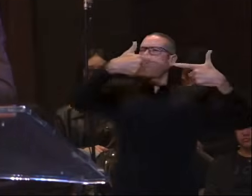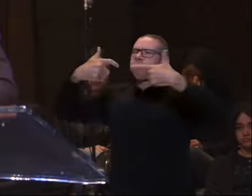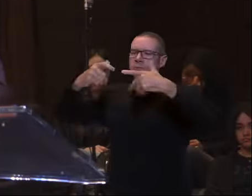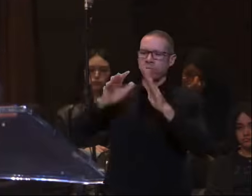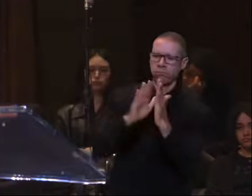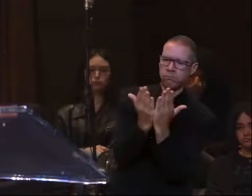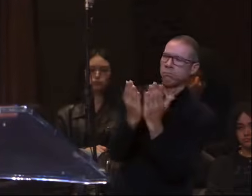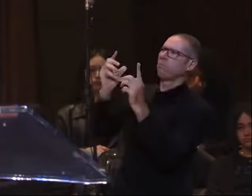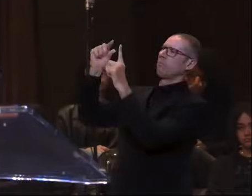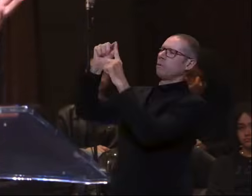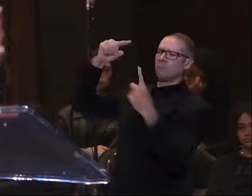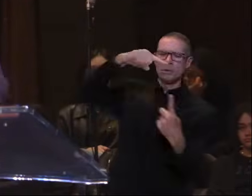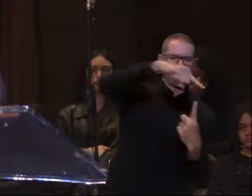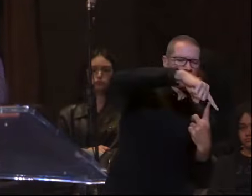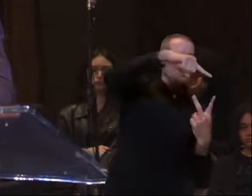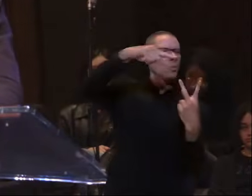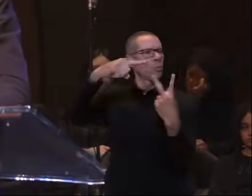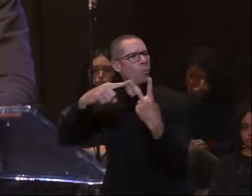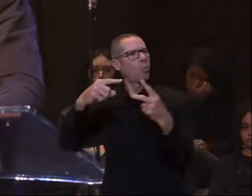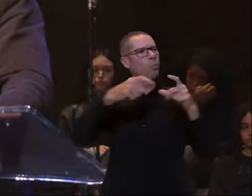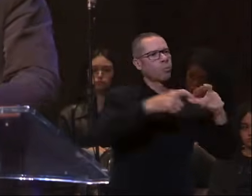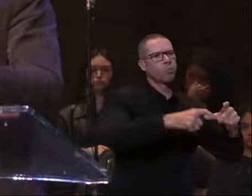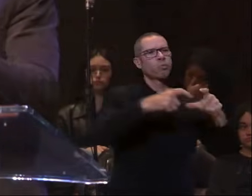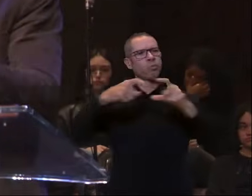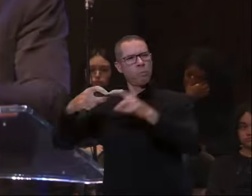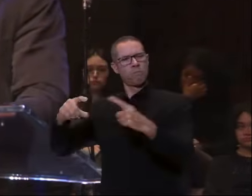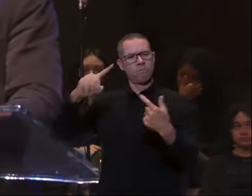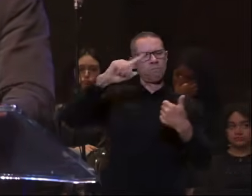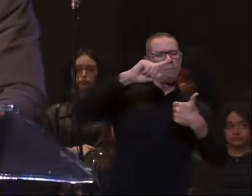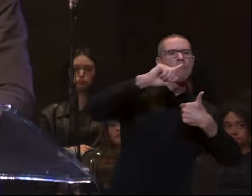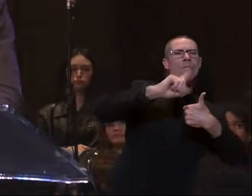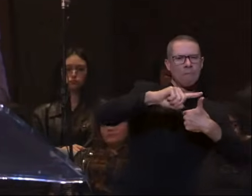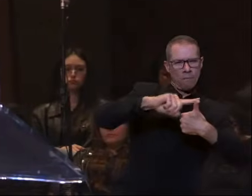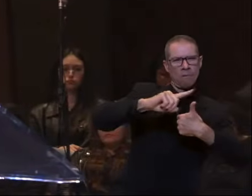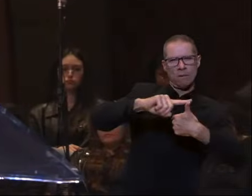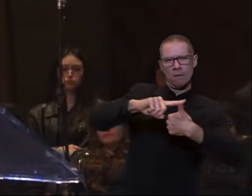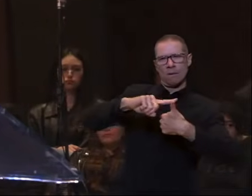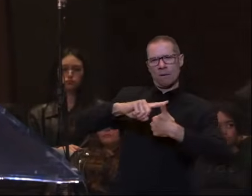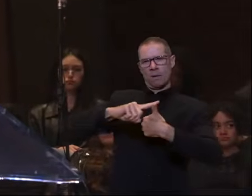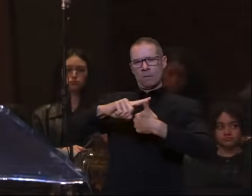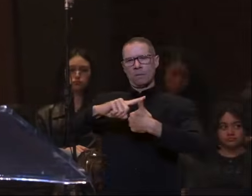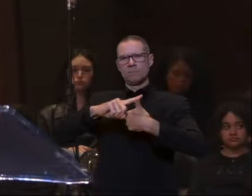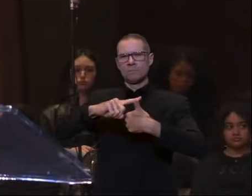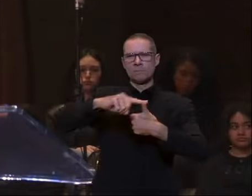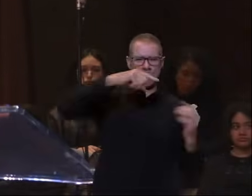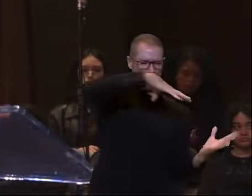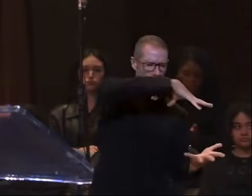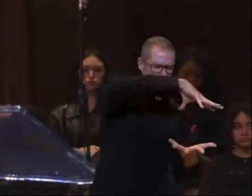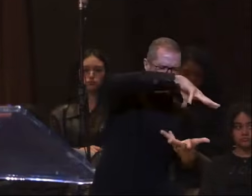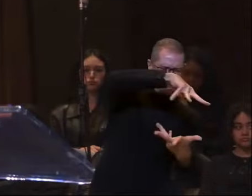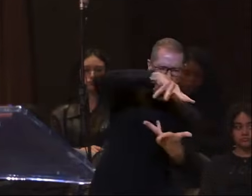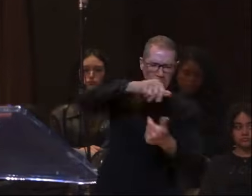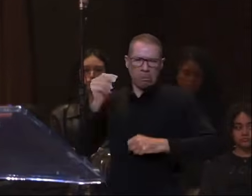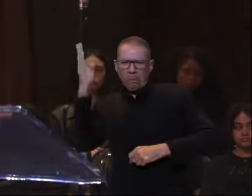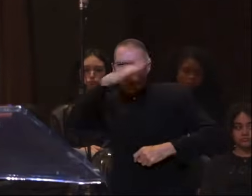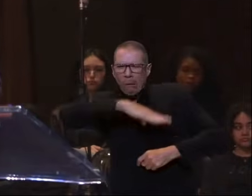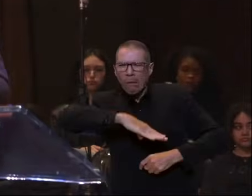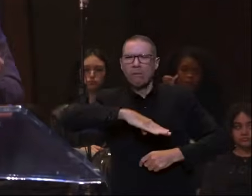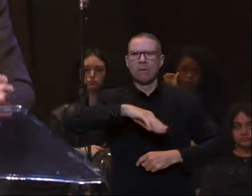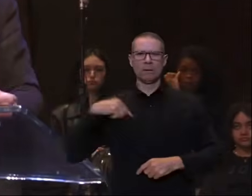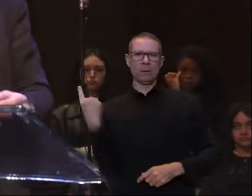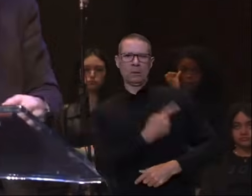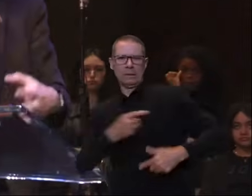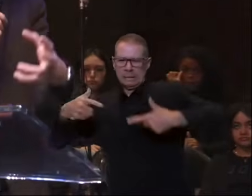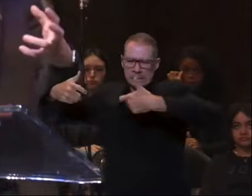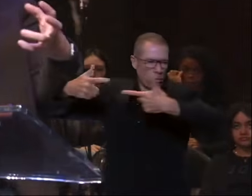a Bíblia vai nos falar de dois lugares aqui. O primeiro é este mundo tenebroso. Ele vai dizer que a nossa